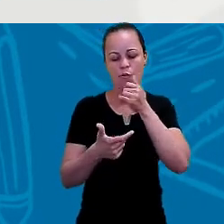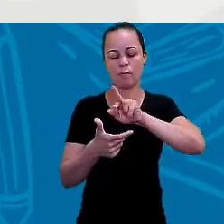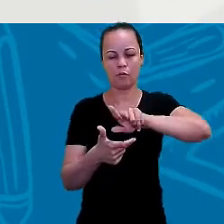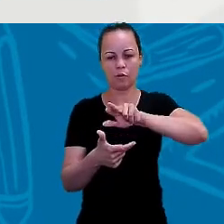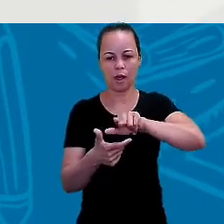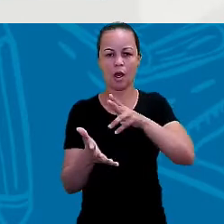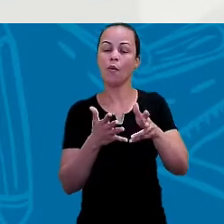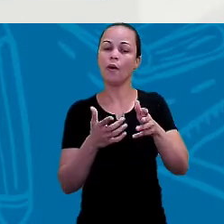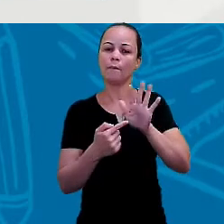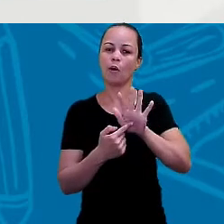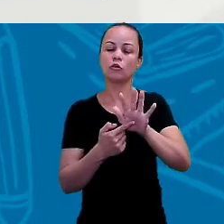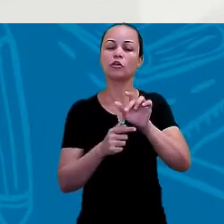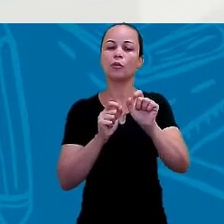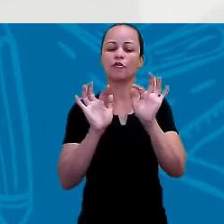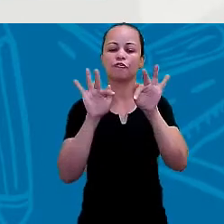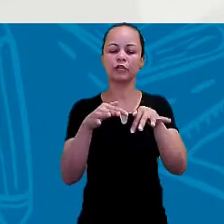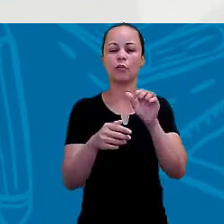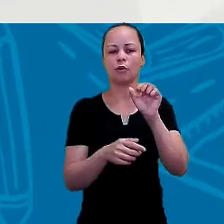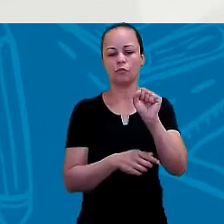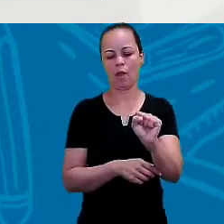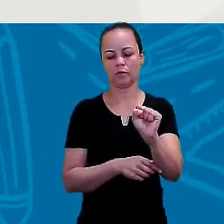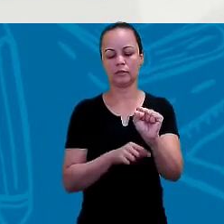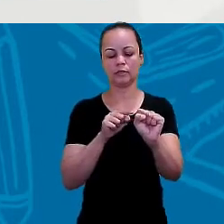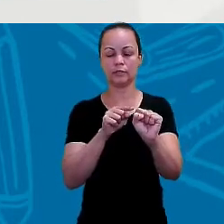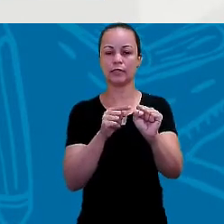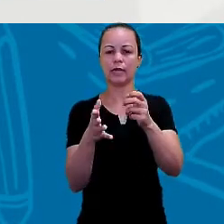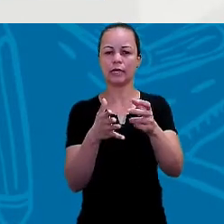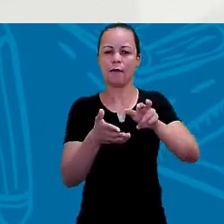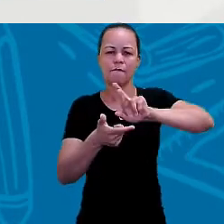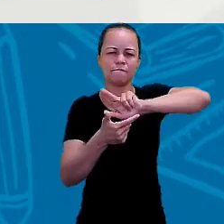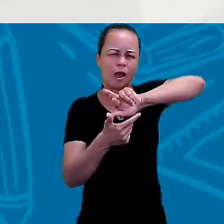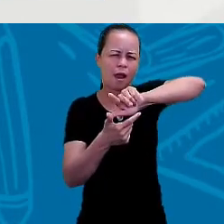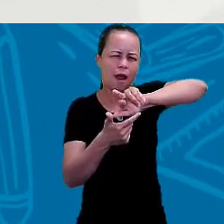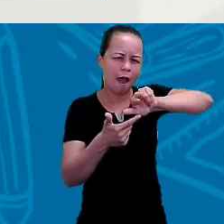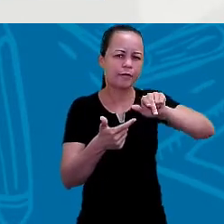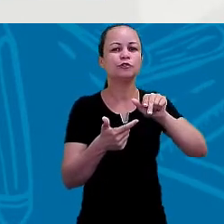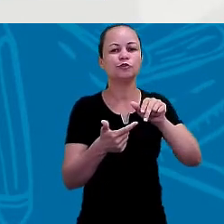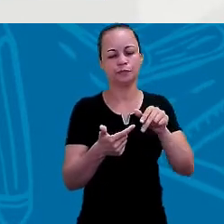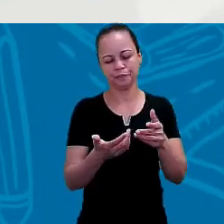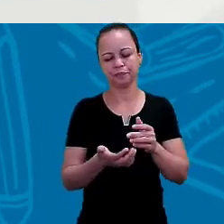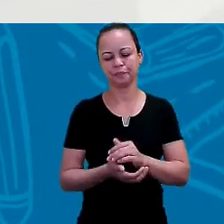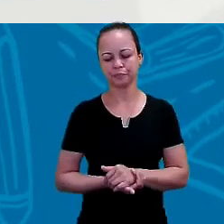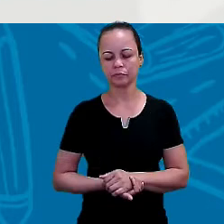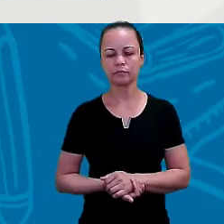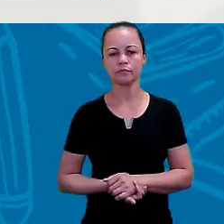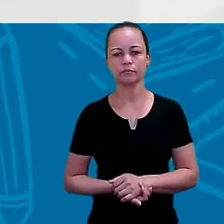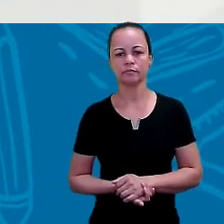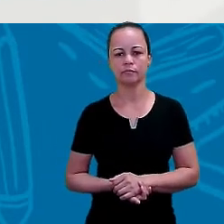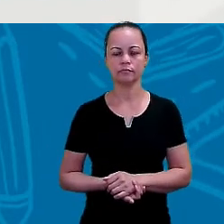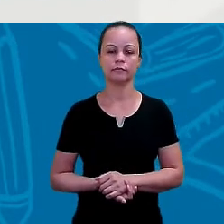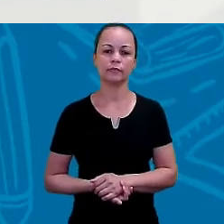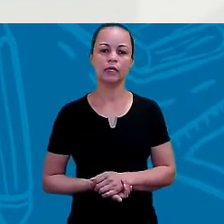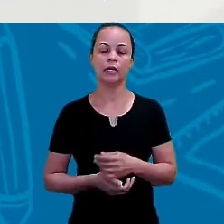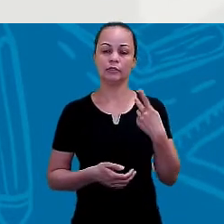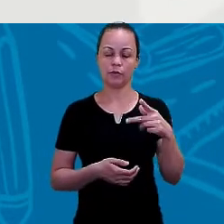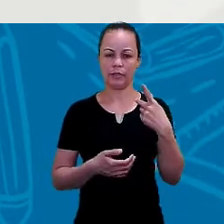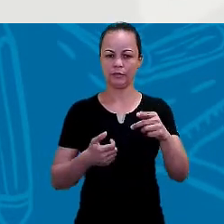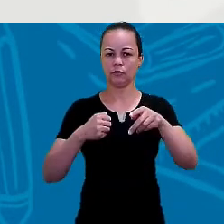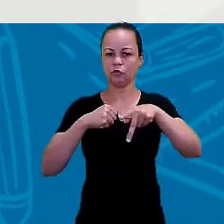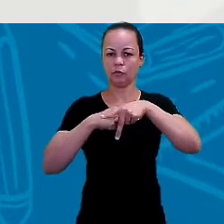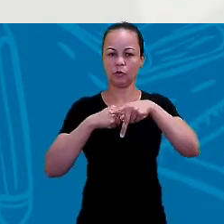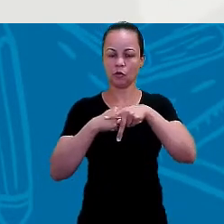É mais de um indivíduo. E o singular é apenas um elemento, um indivíduo. Ok? Então, esses são os